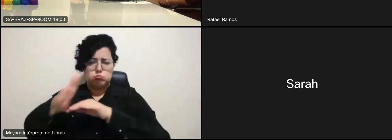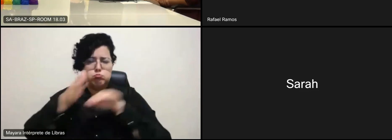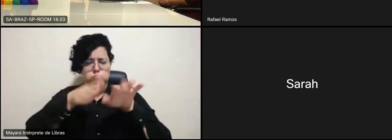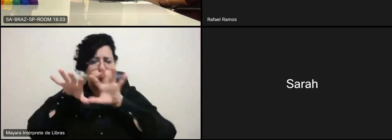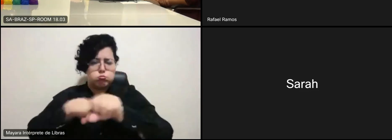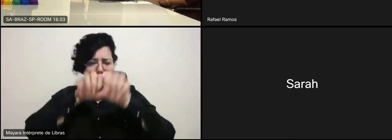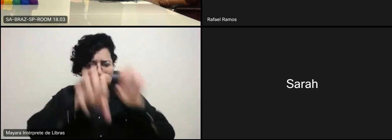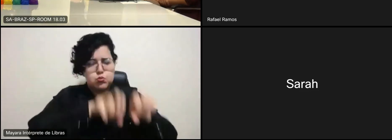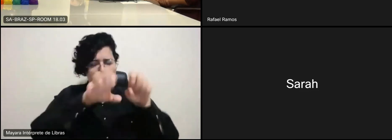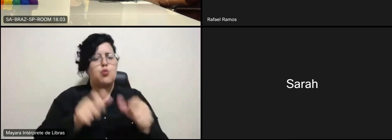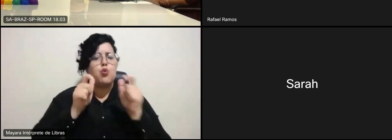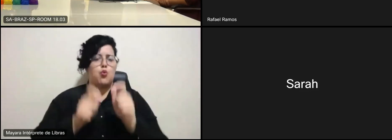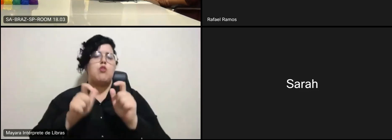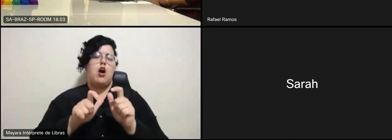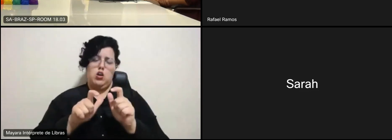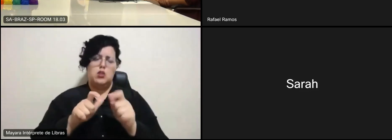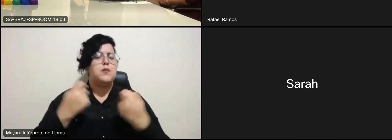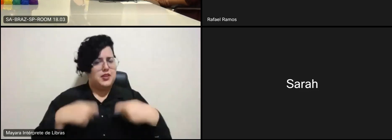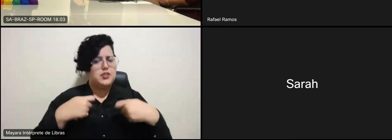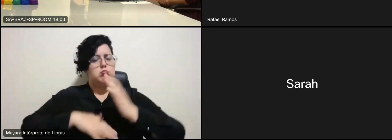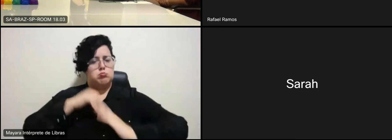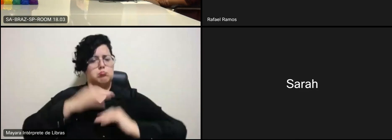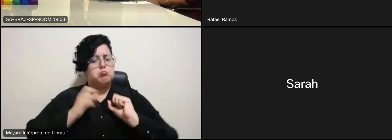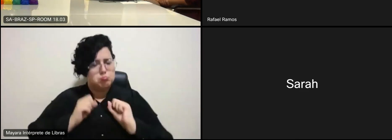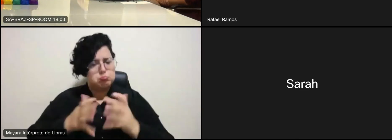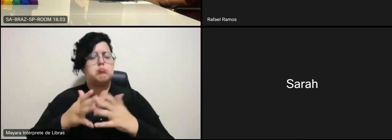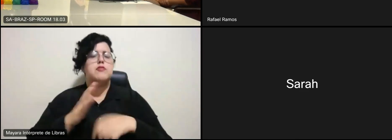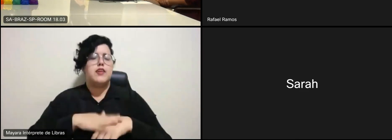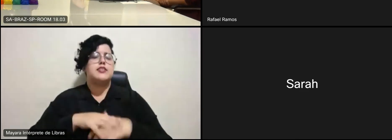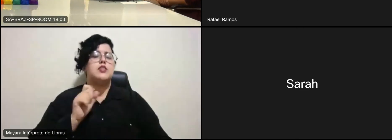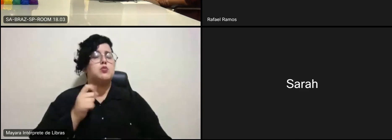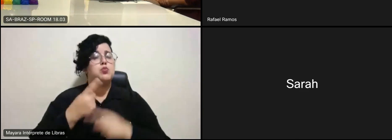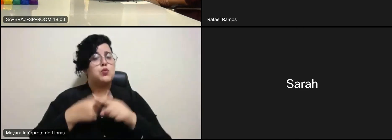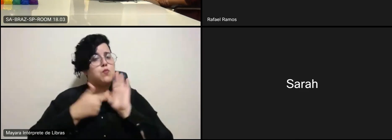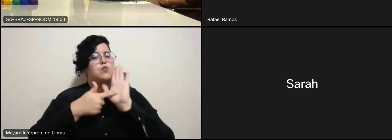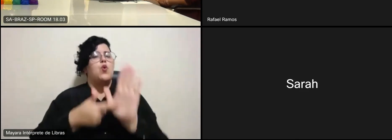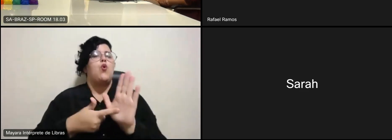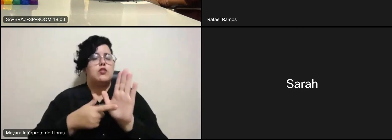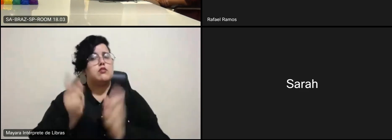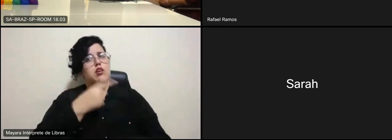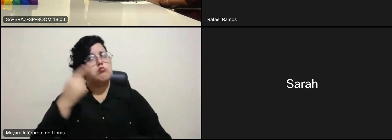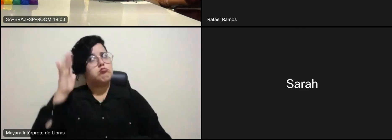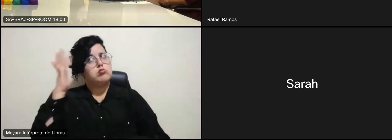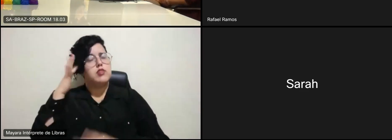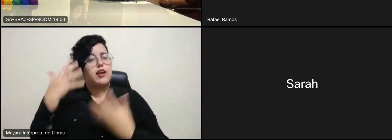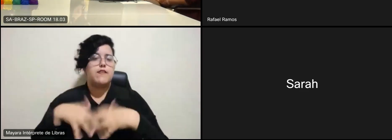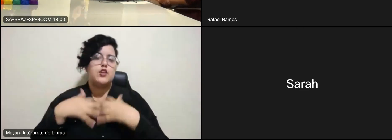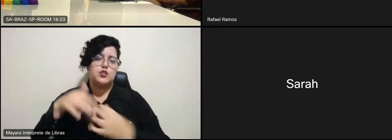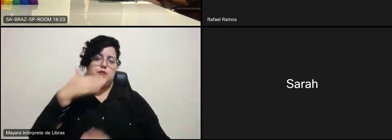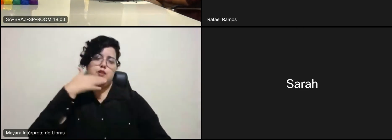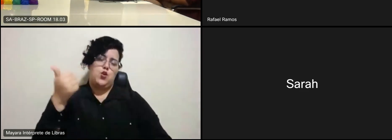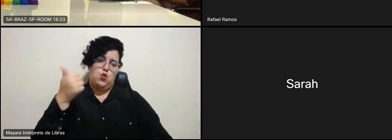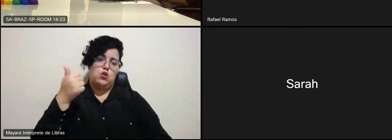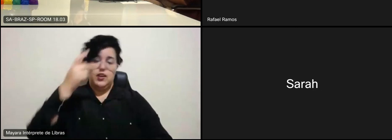está ocupando um lugar. E só por estar ocupando um lugar é uma forma de gerar uma reflexão no outro, né? De fazer com que o